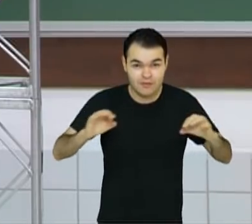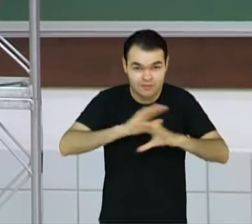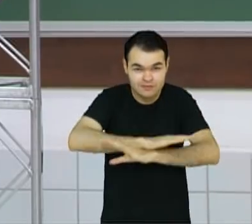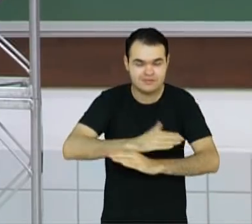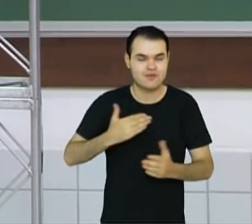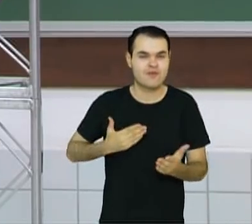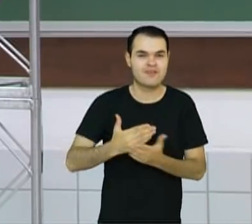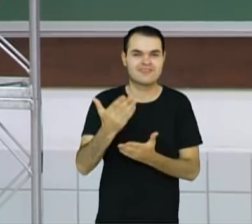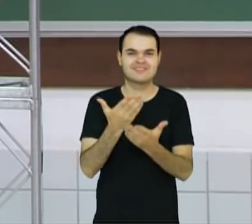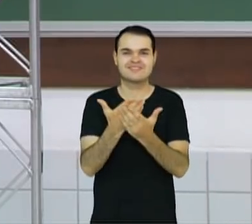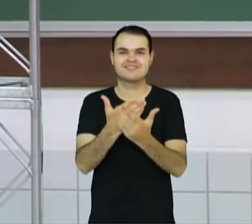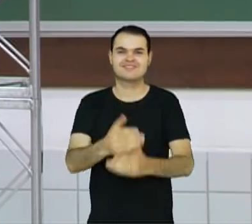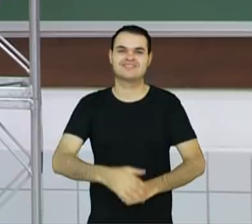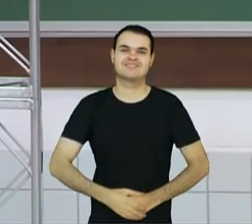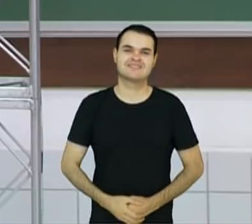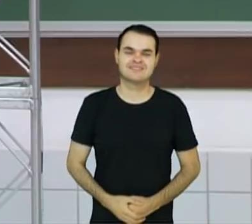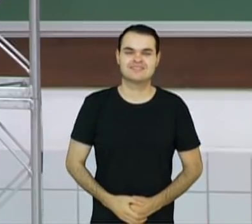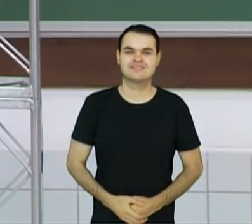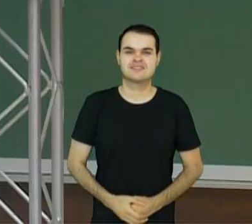aula.